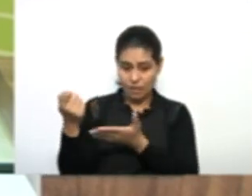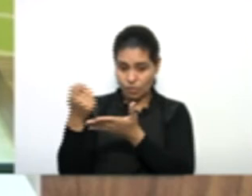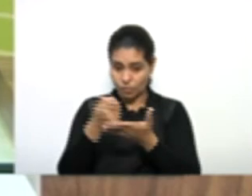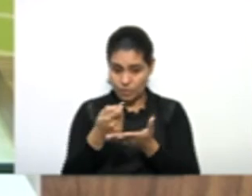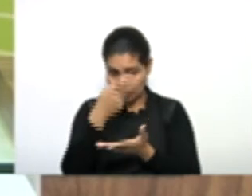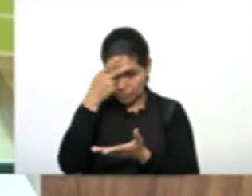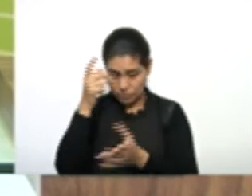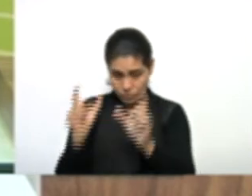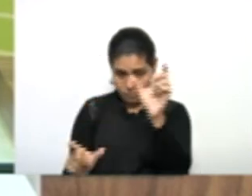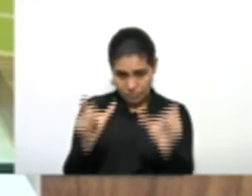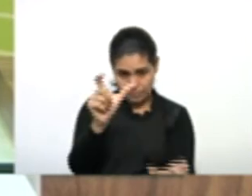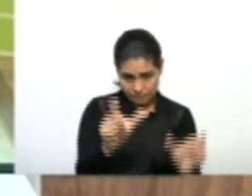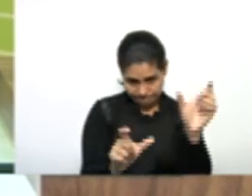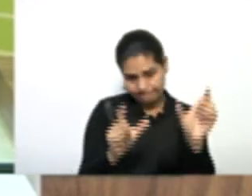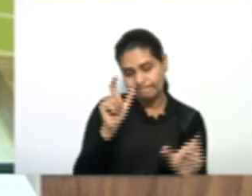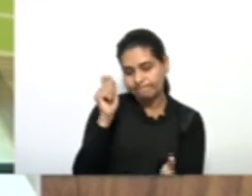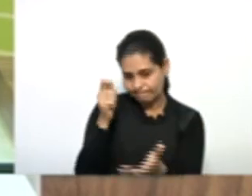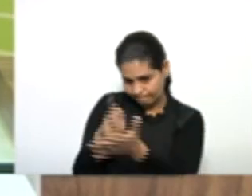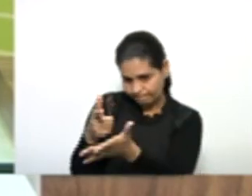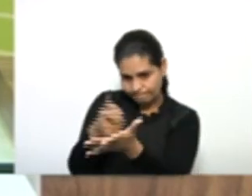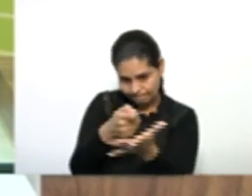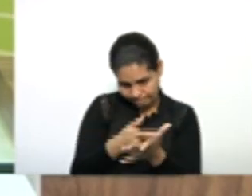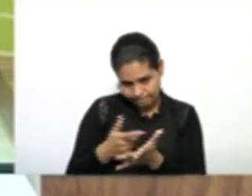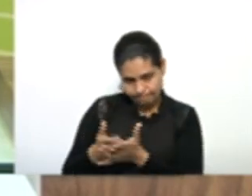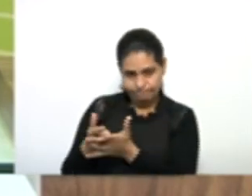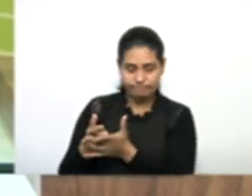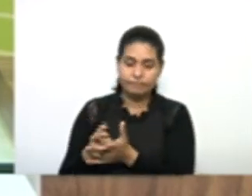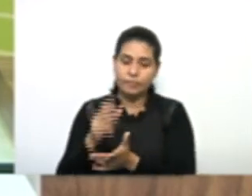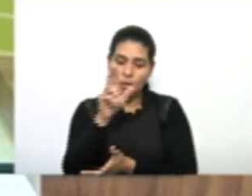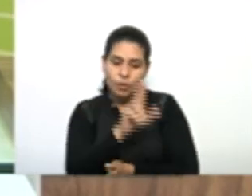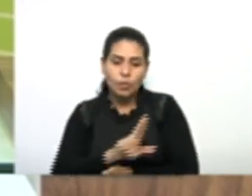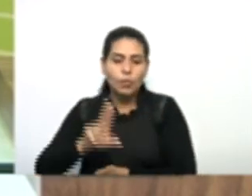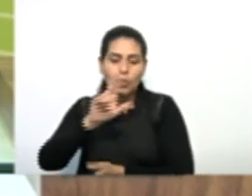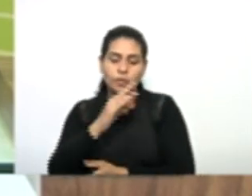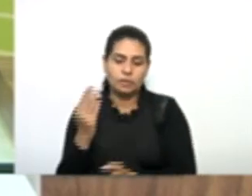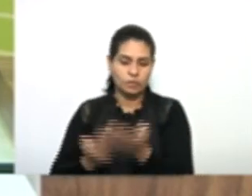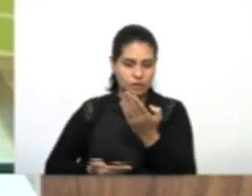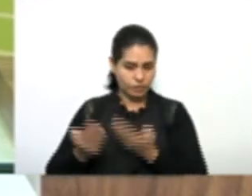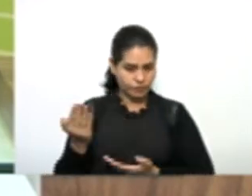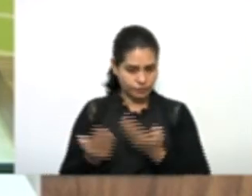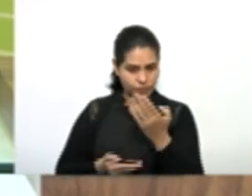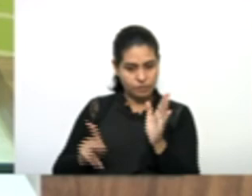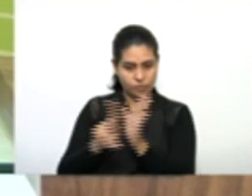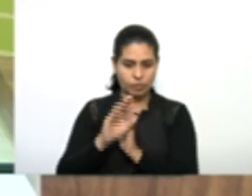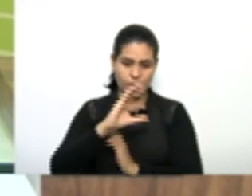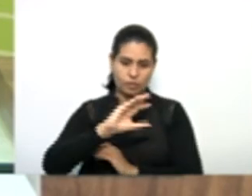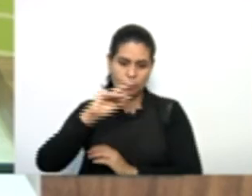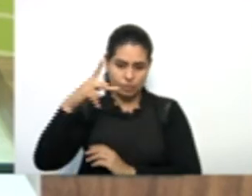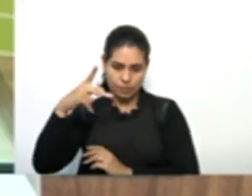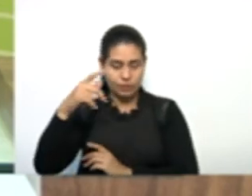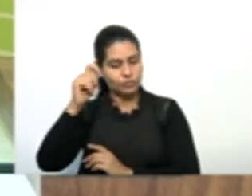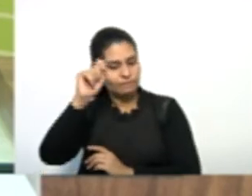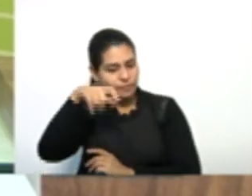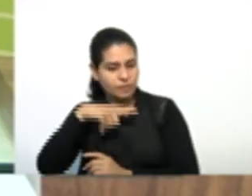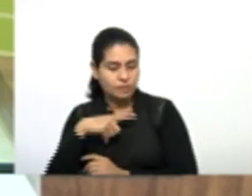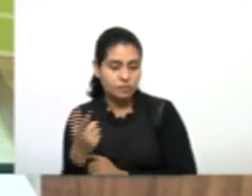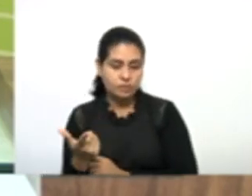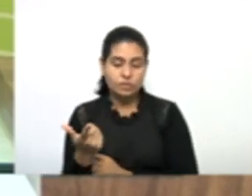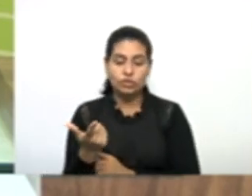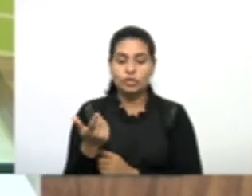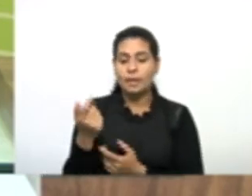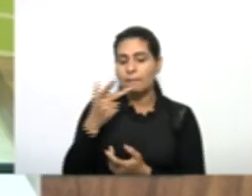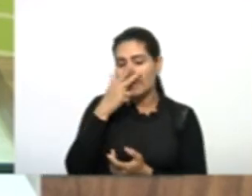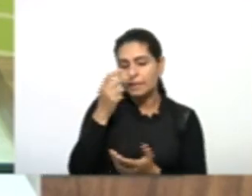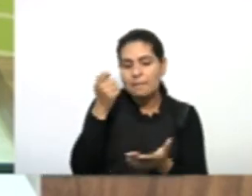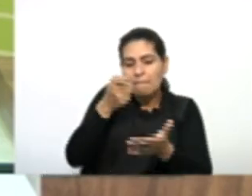contribuição de cada um dos participantes, dos cooperados, que ao utilizar os serviços da cooperativa, acabam fazendo aí uma